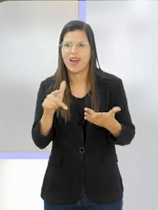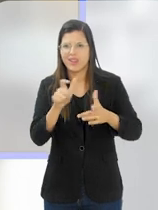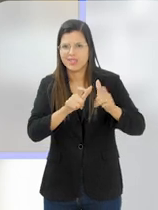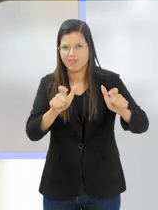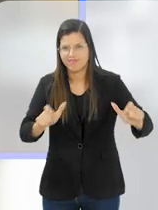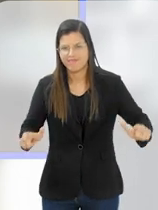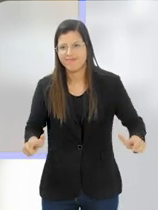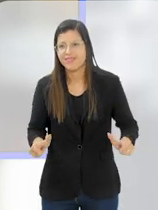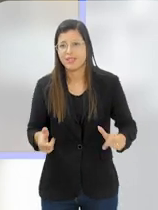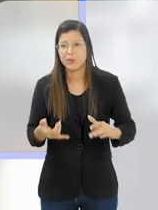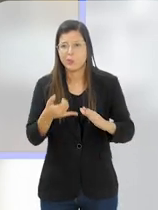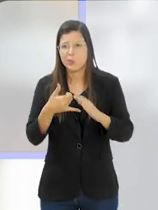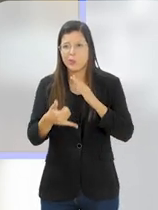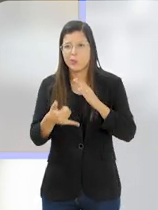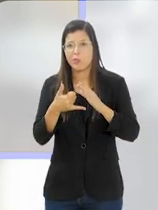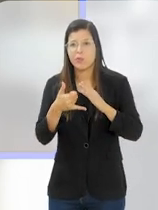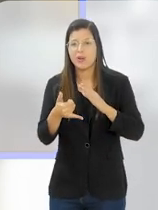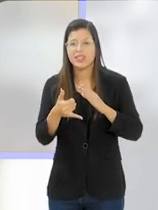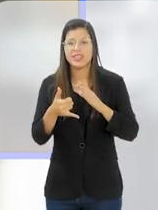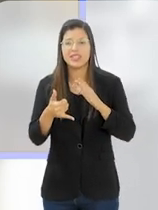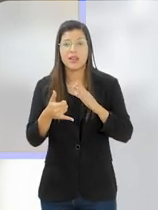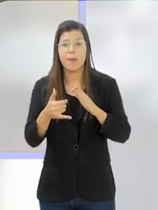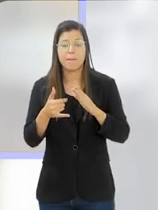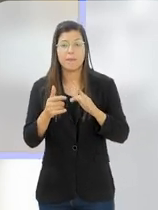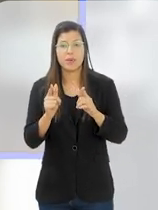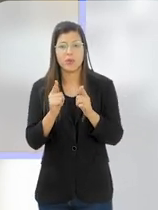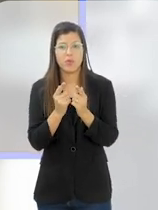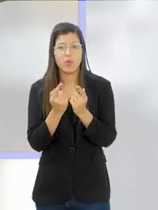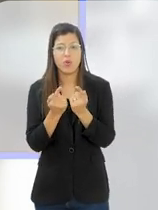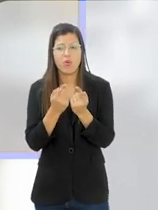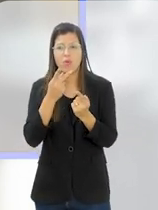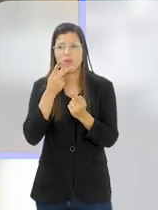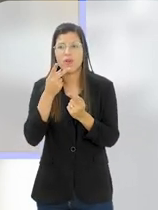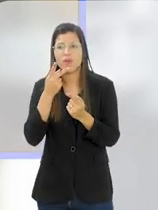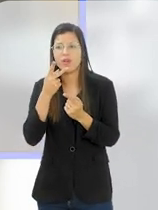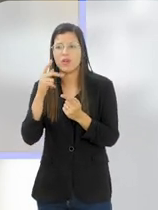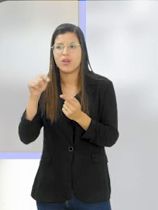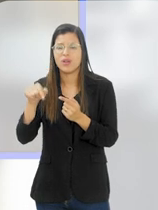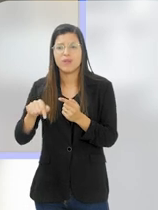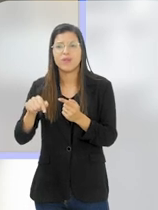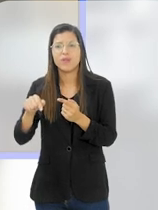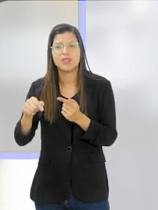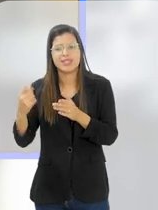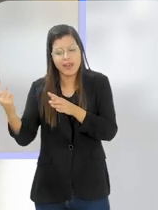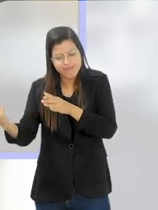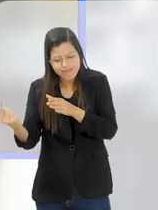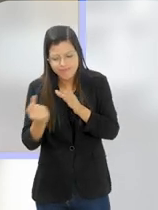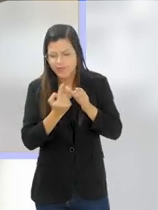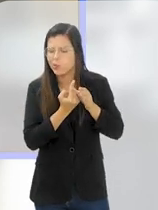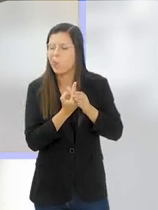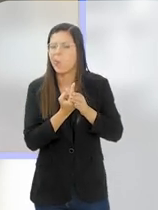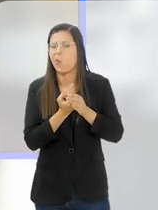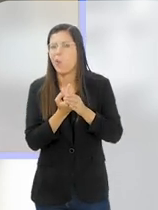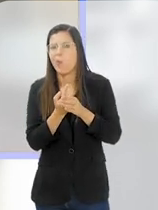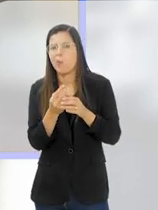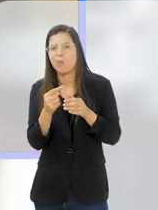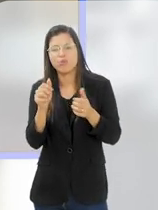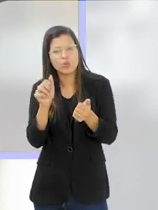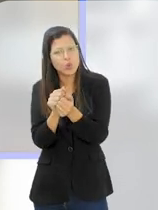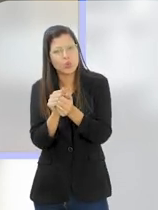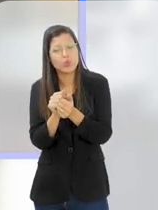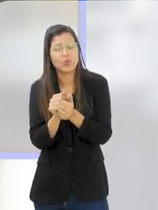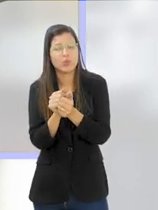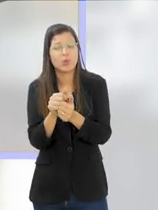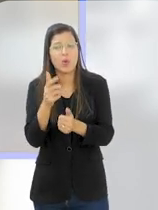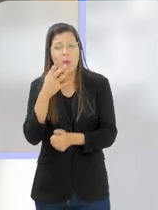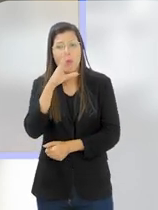pessoas. Vem cá, quando o WhatsApp notifica o grupo está dizendo: vem cá, você faz parte, você pertence, você está junto com a gente